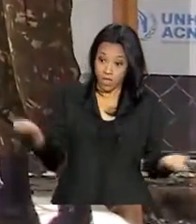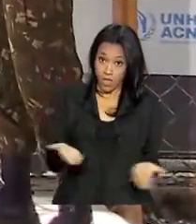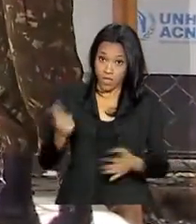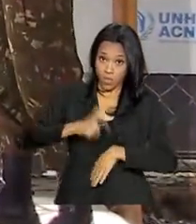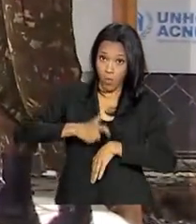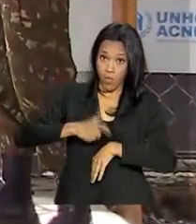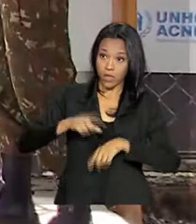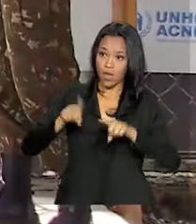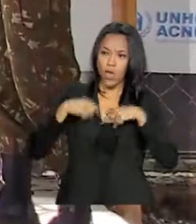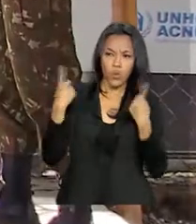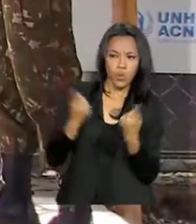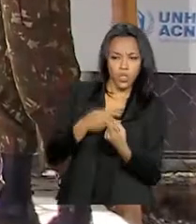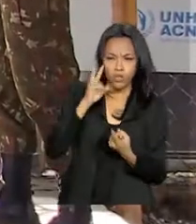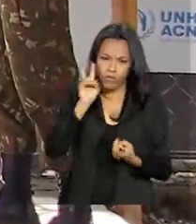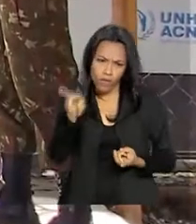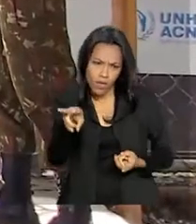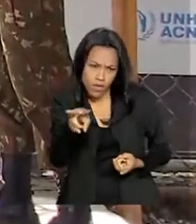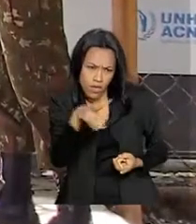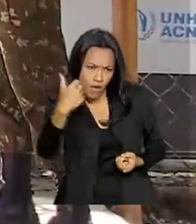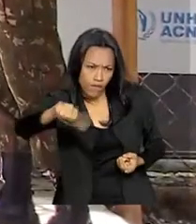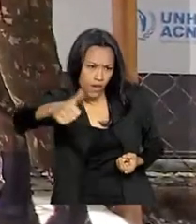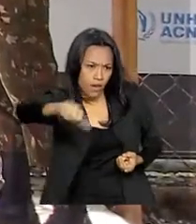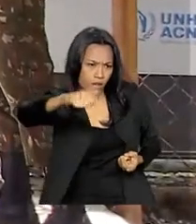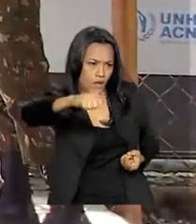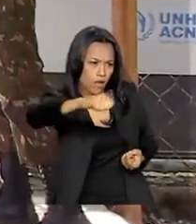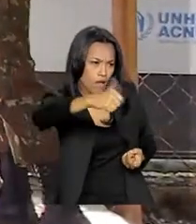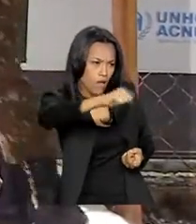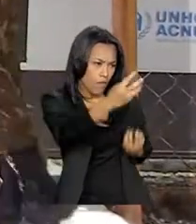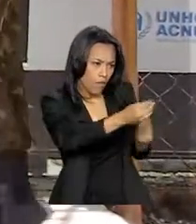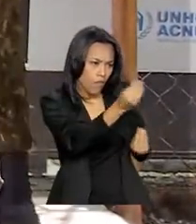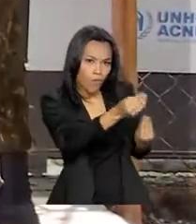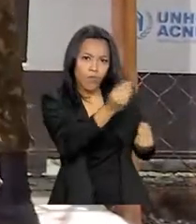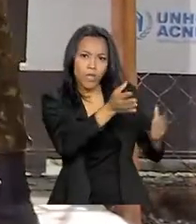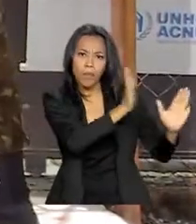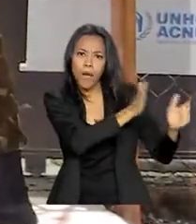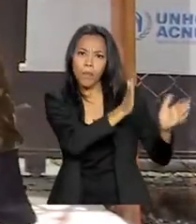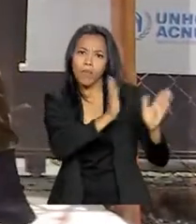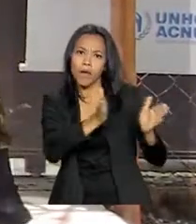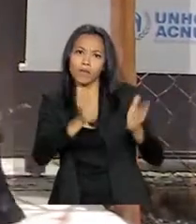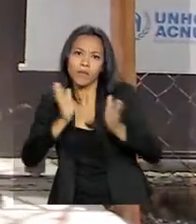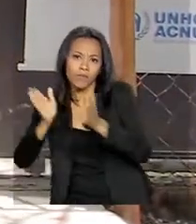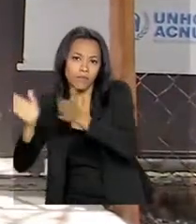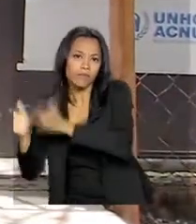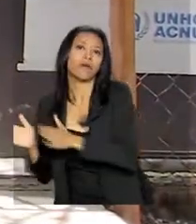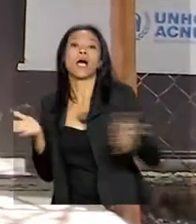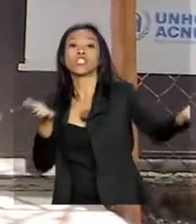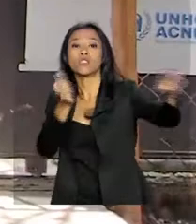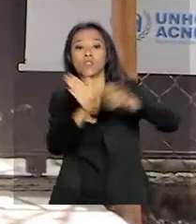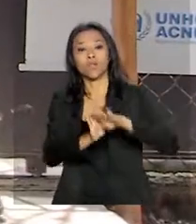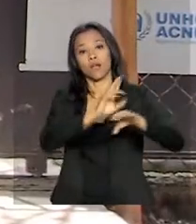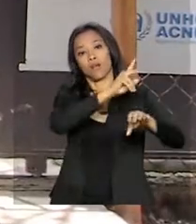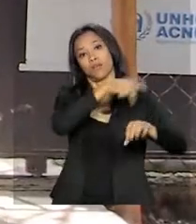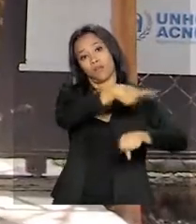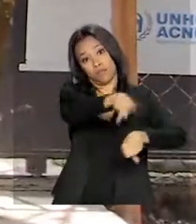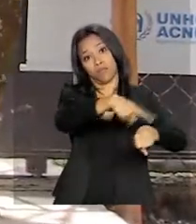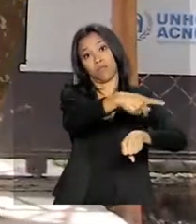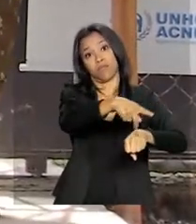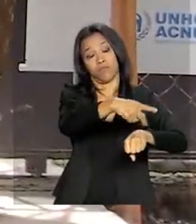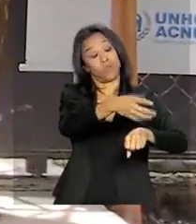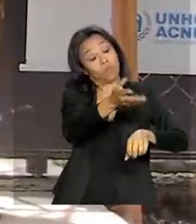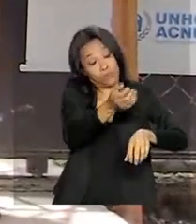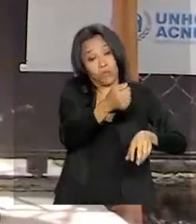reunida para fazer uma avaliação das ações de acolhimento dos migrantes venezuelanos. E mais